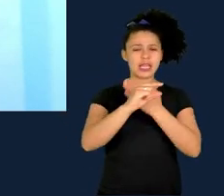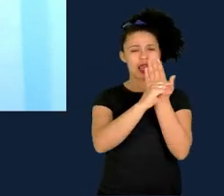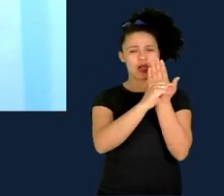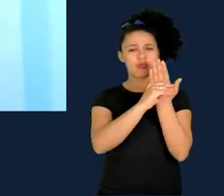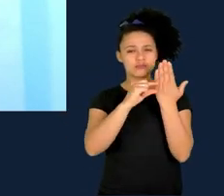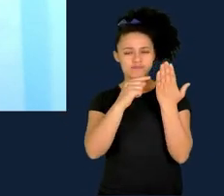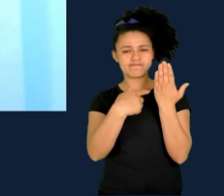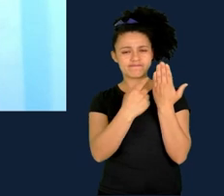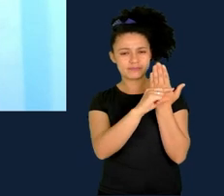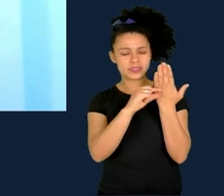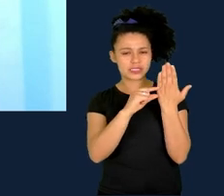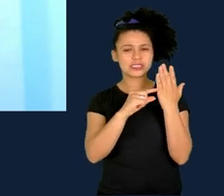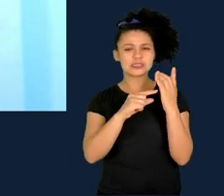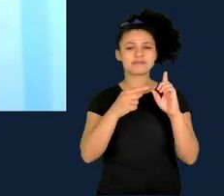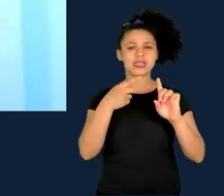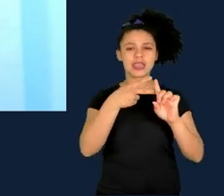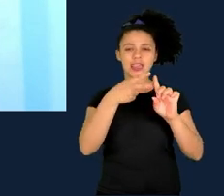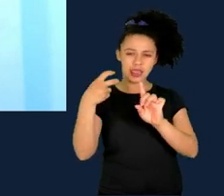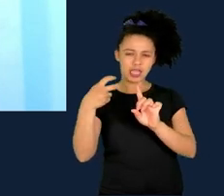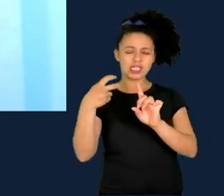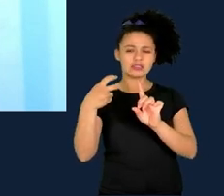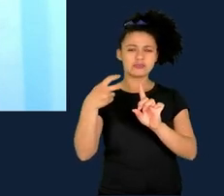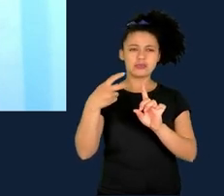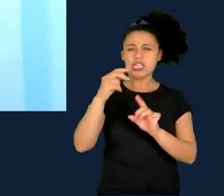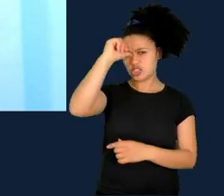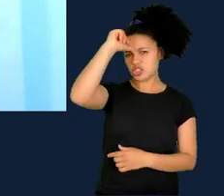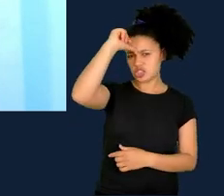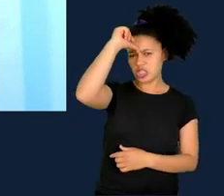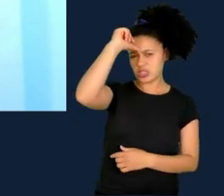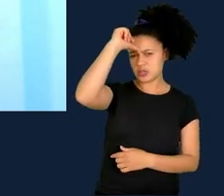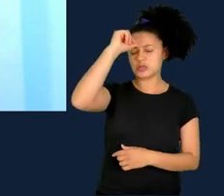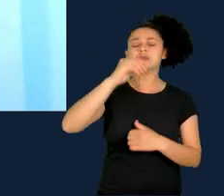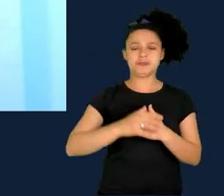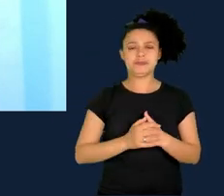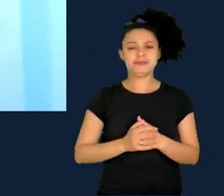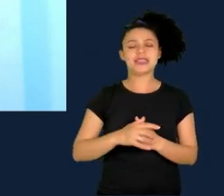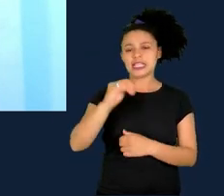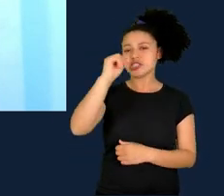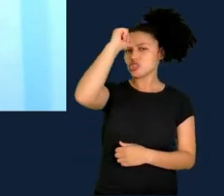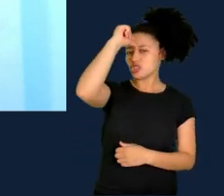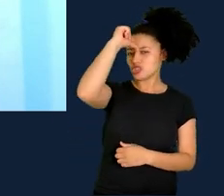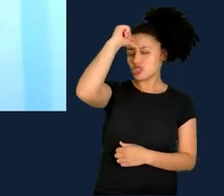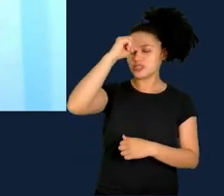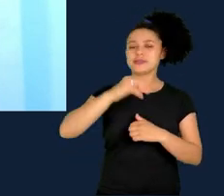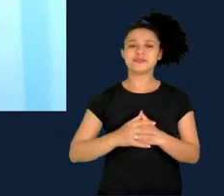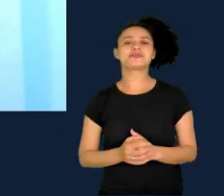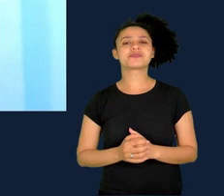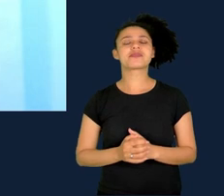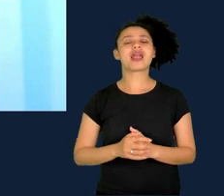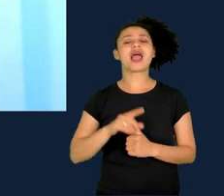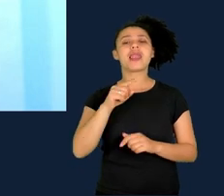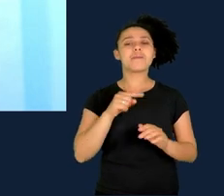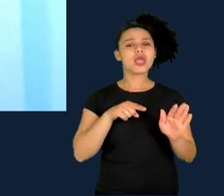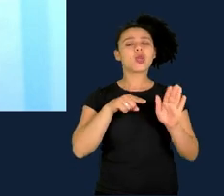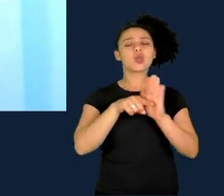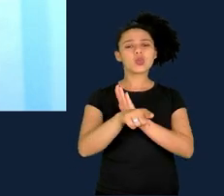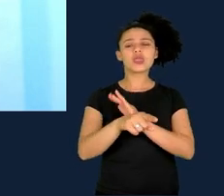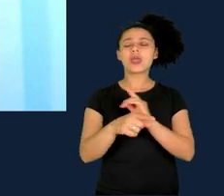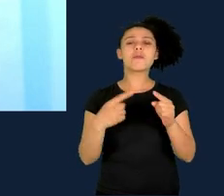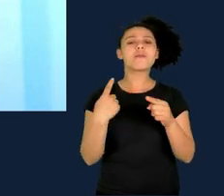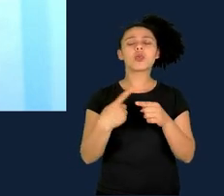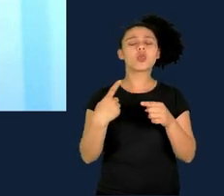de um autor indiano, Amitav Ghosh, o grande arranjo, The Great Arrangement, e ele pergunta por que não tem